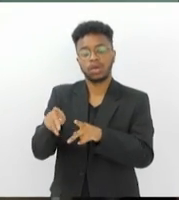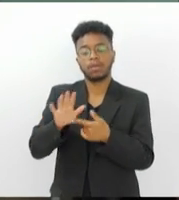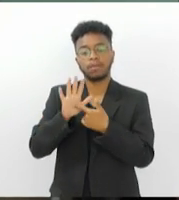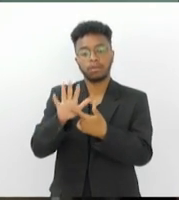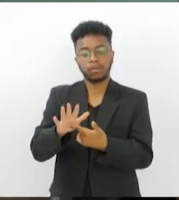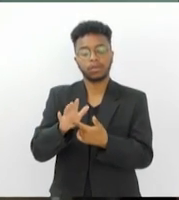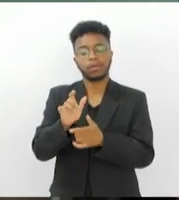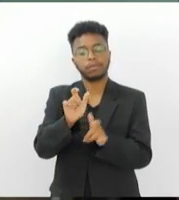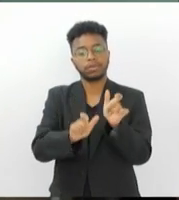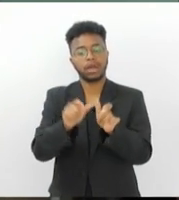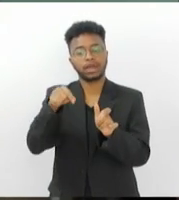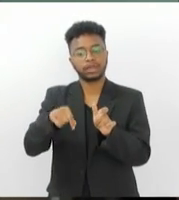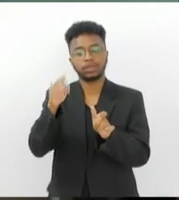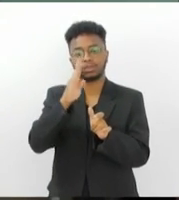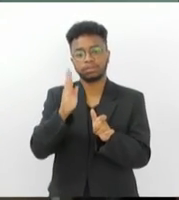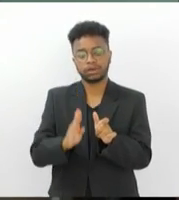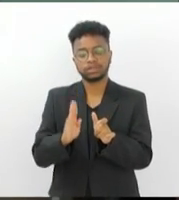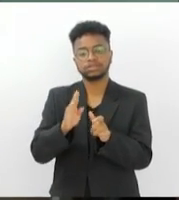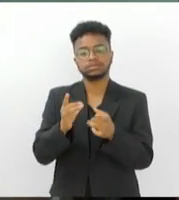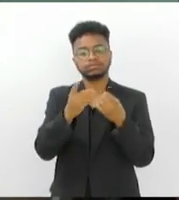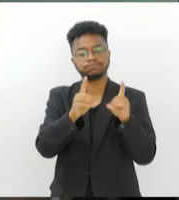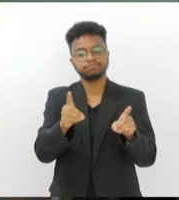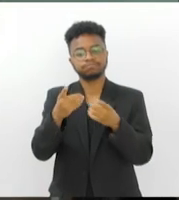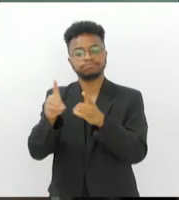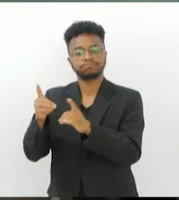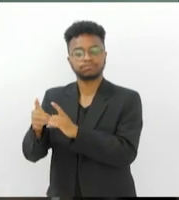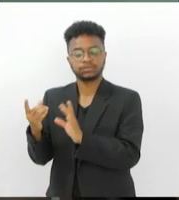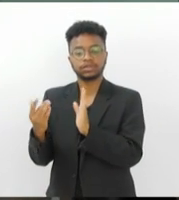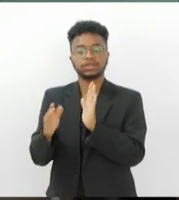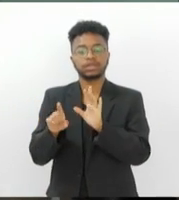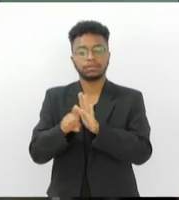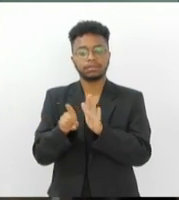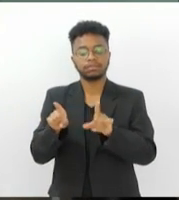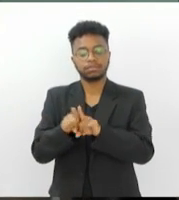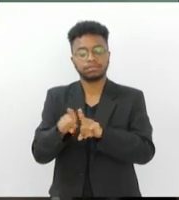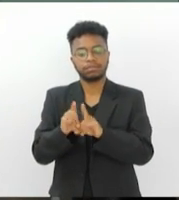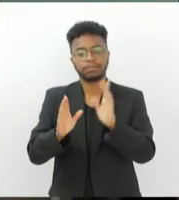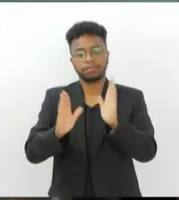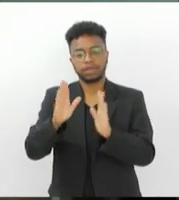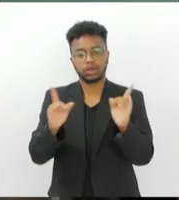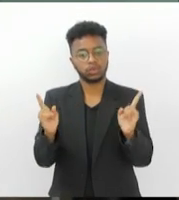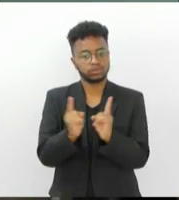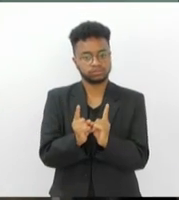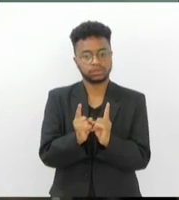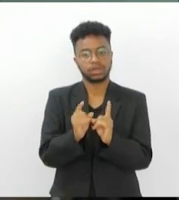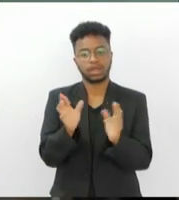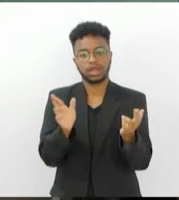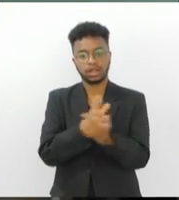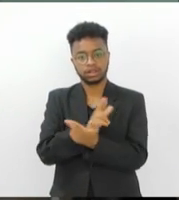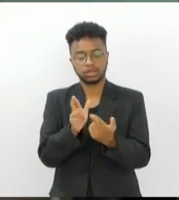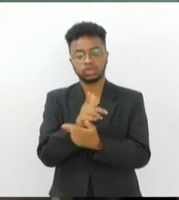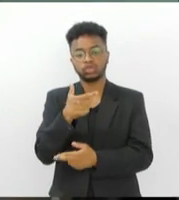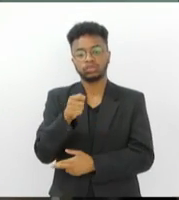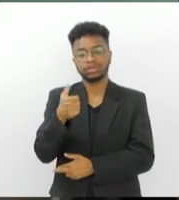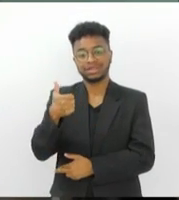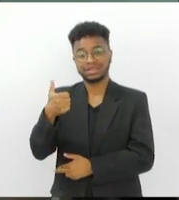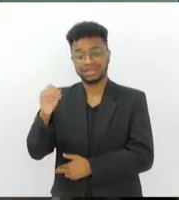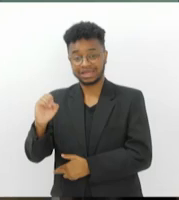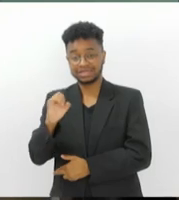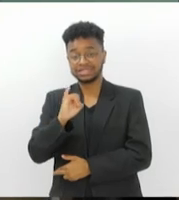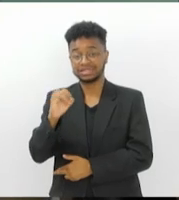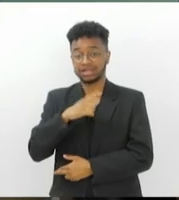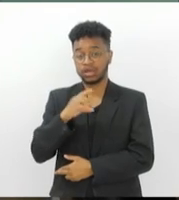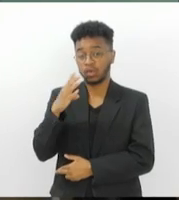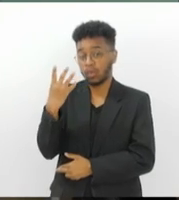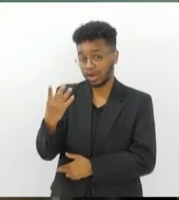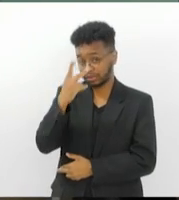se divorciado cada vez mais e o tempo das relações também foi reduzido em 2010 para cada quatro casamentos houve